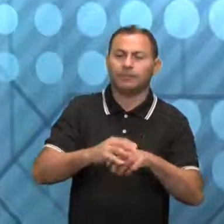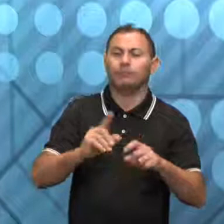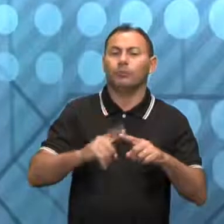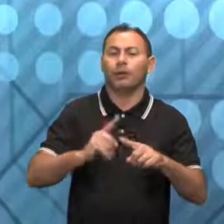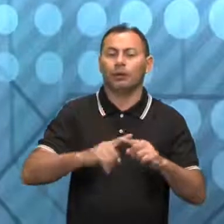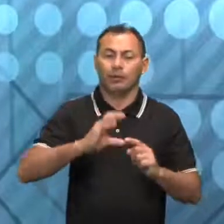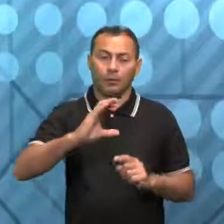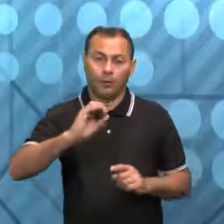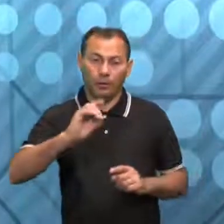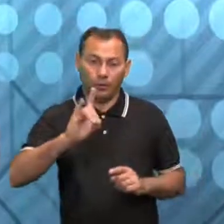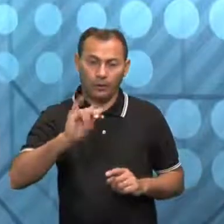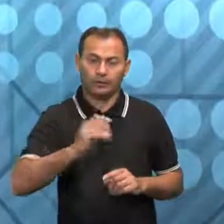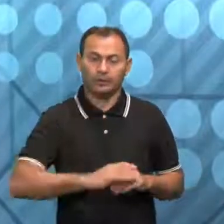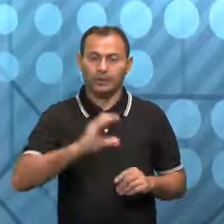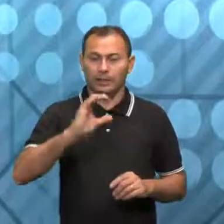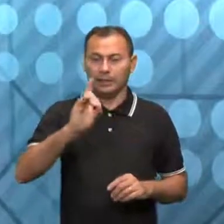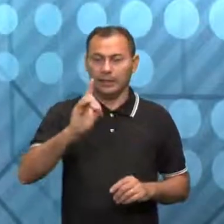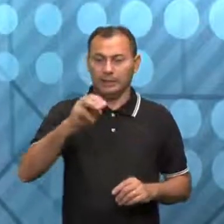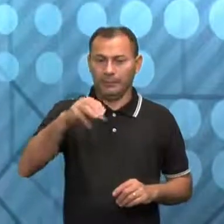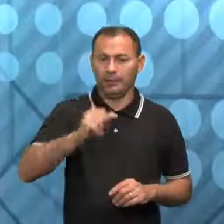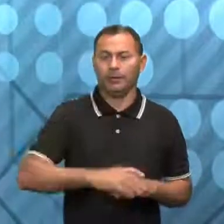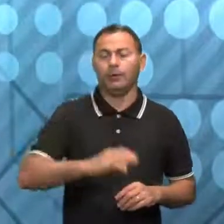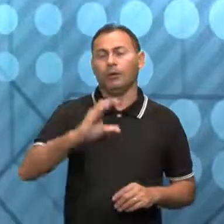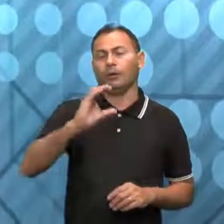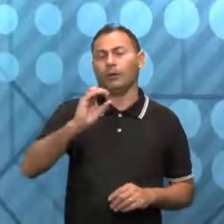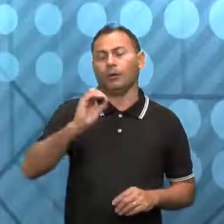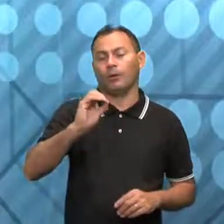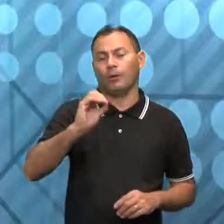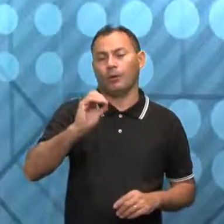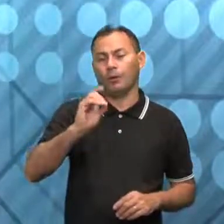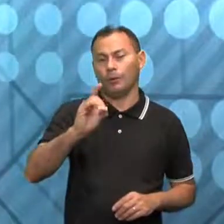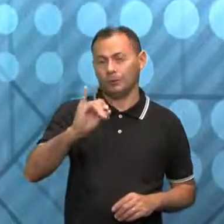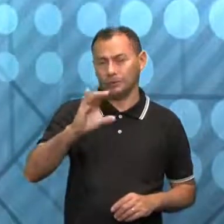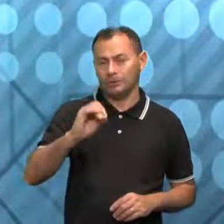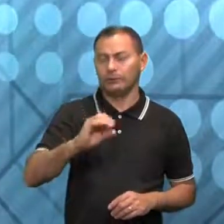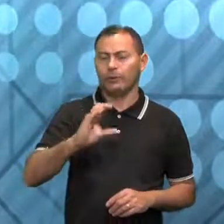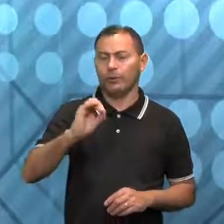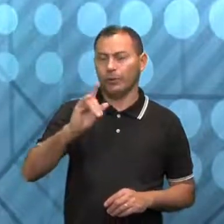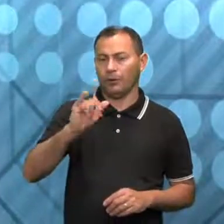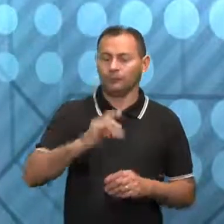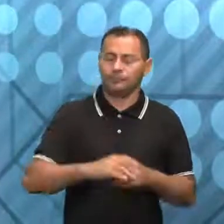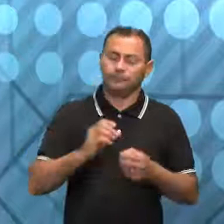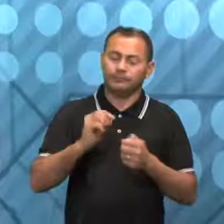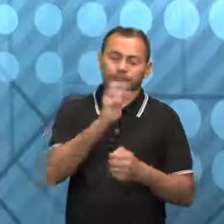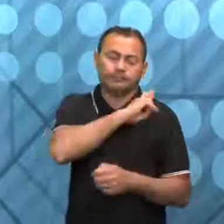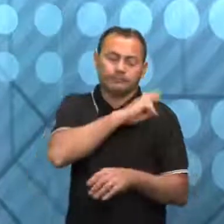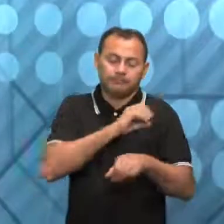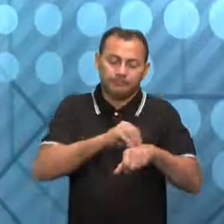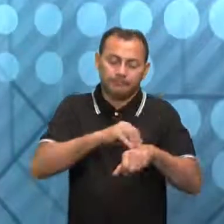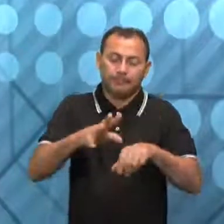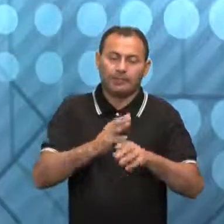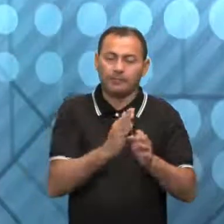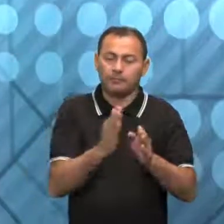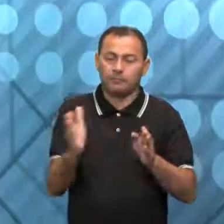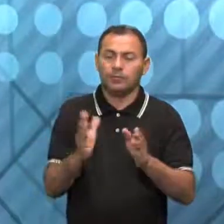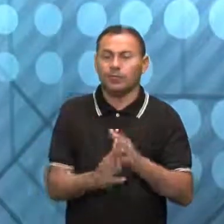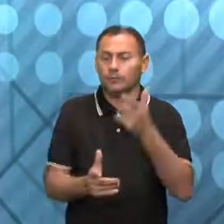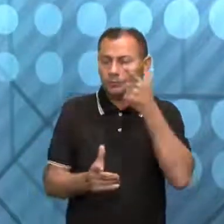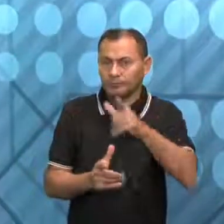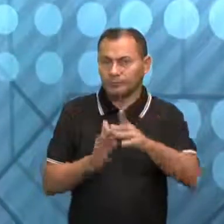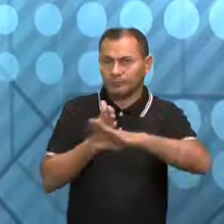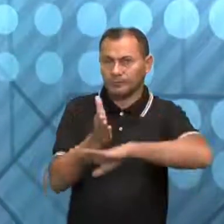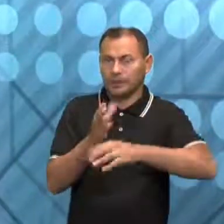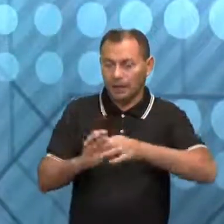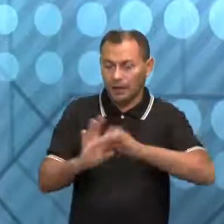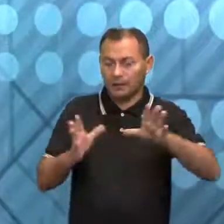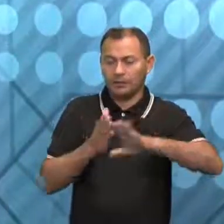código, aquele CDMA, o C vem de code, e esse code é o responsável por fazer o espalhamento espectral da sua sequência, e assim ele consegue dar o